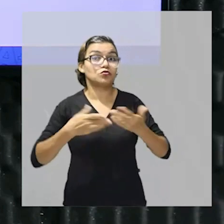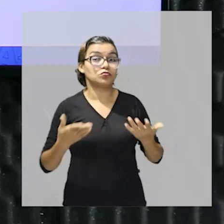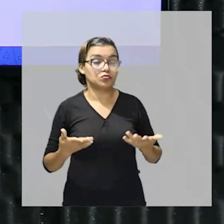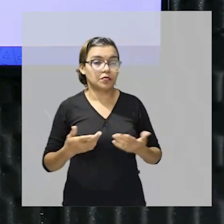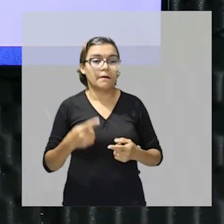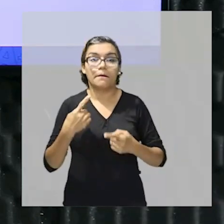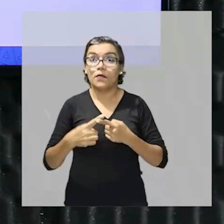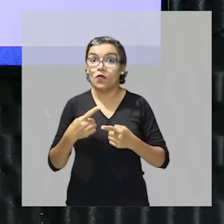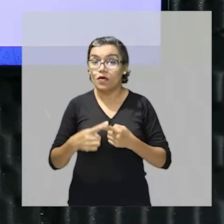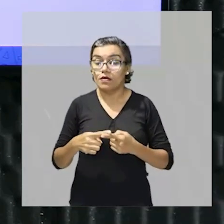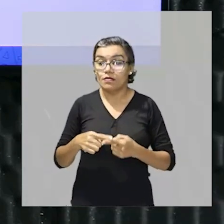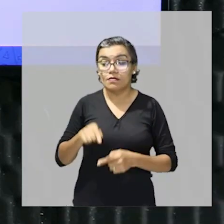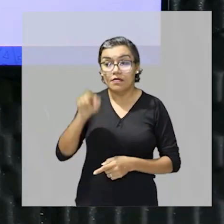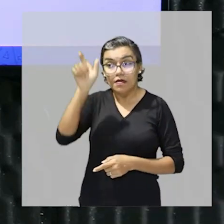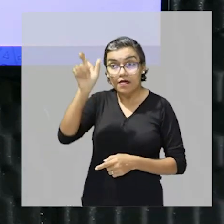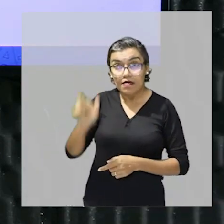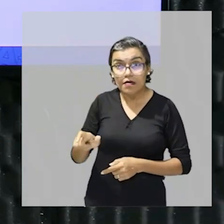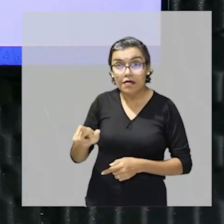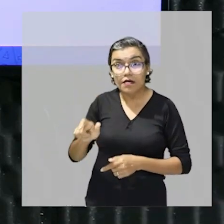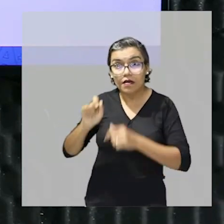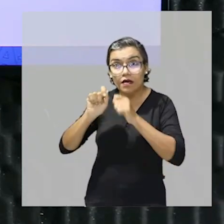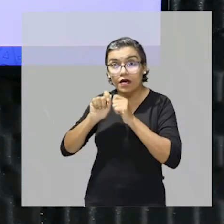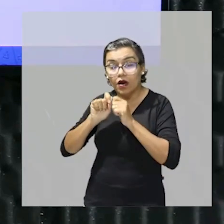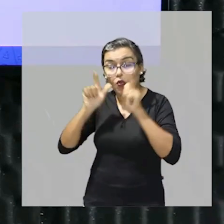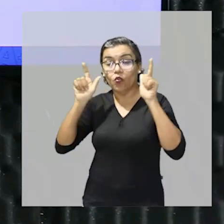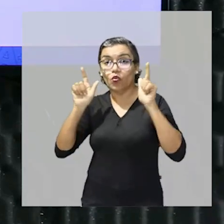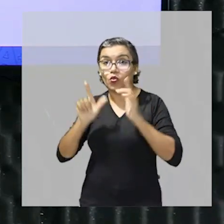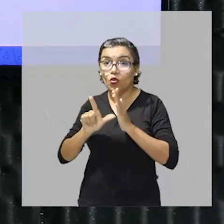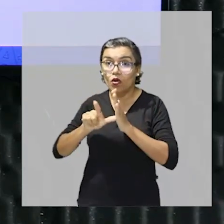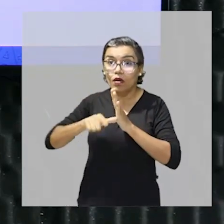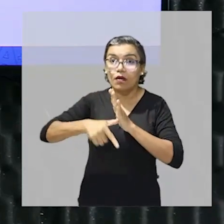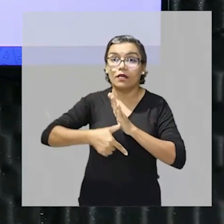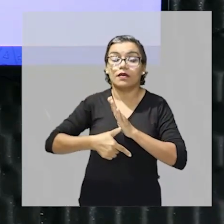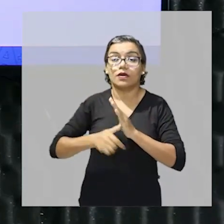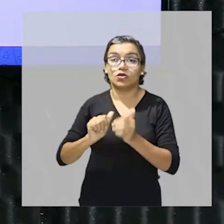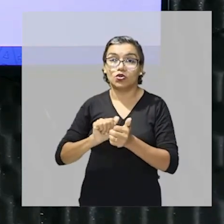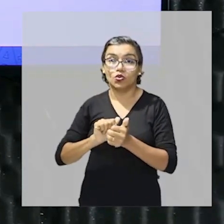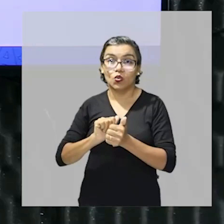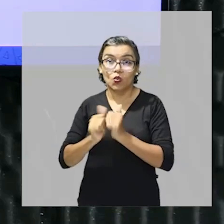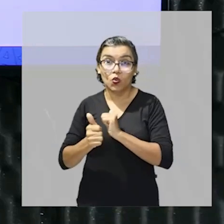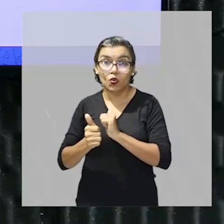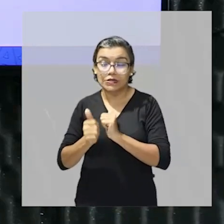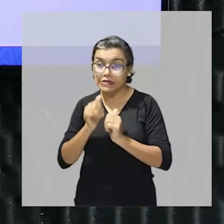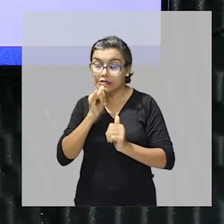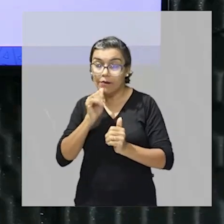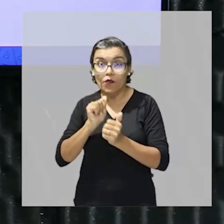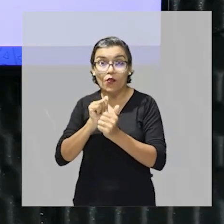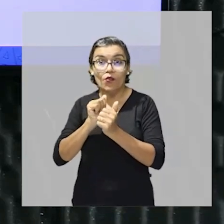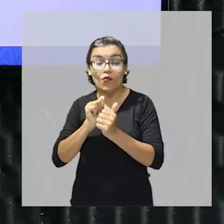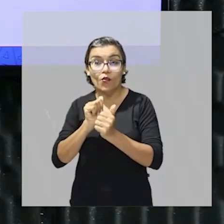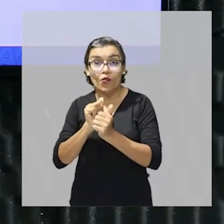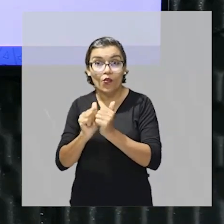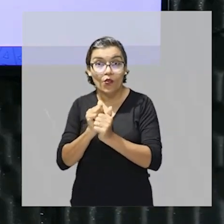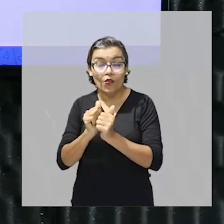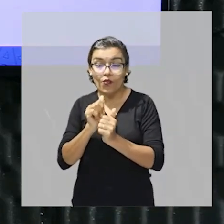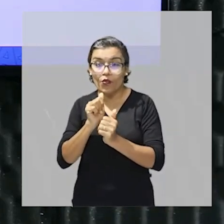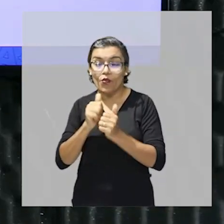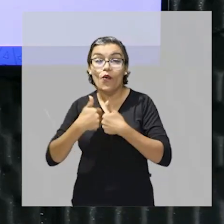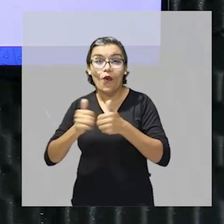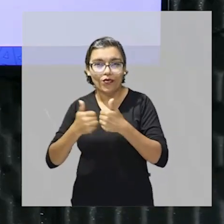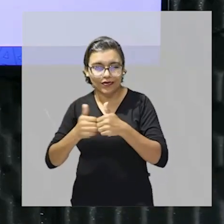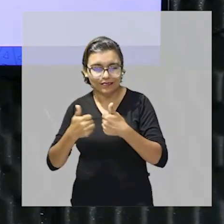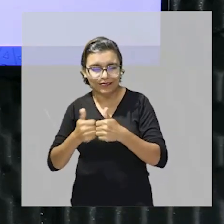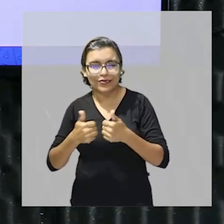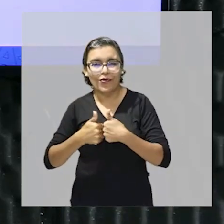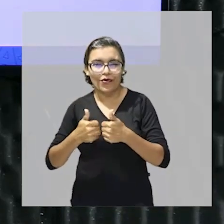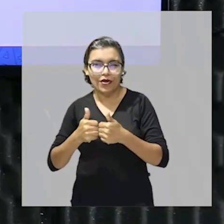ele acordou tarde, ele perdeu o ônibus. Então, é um exemplo de uma situação que gerou um efeito em